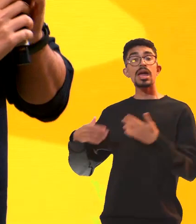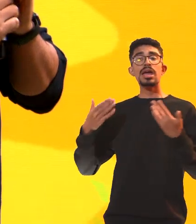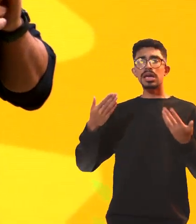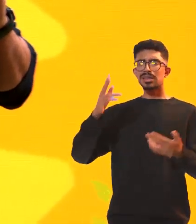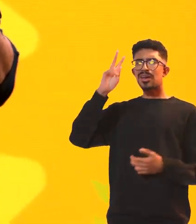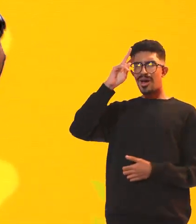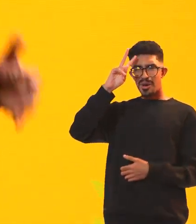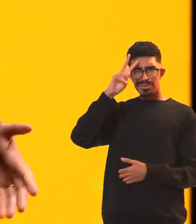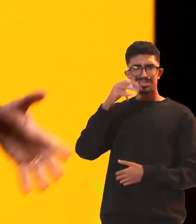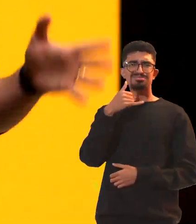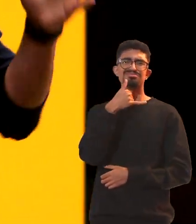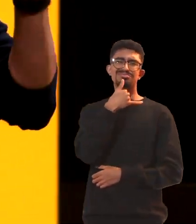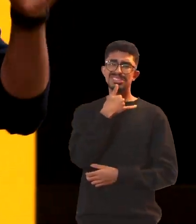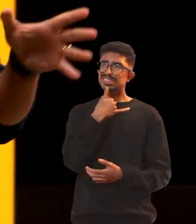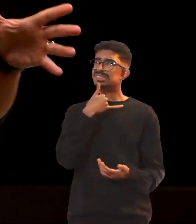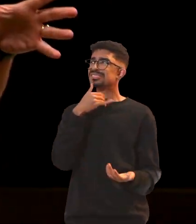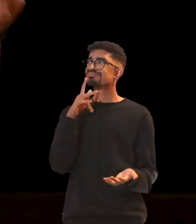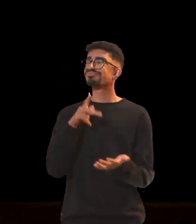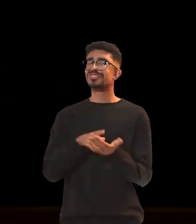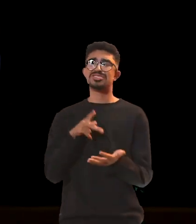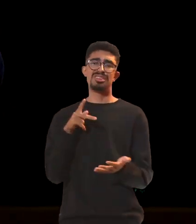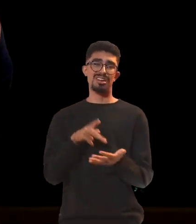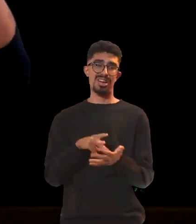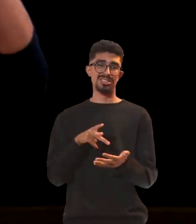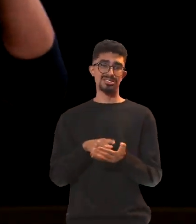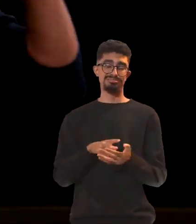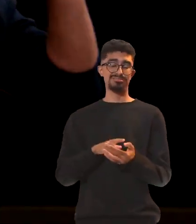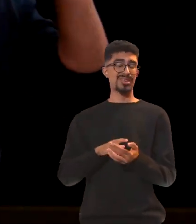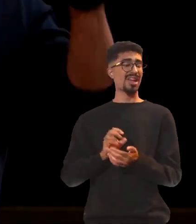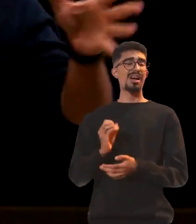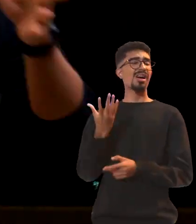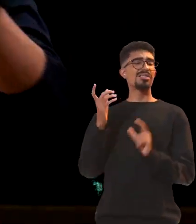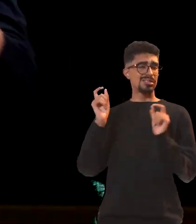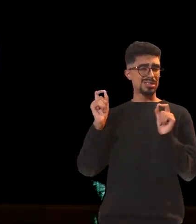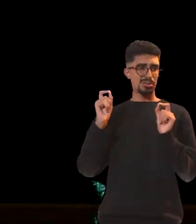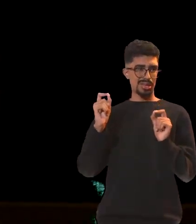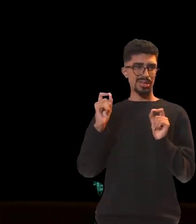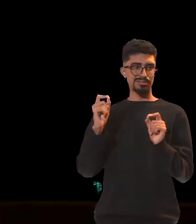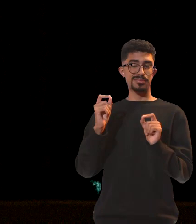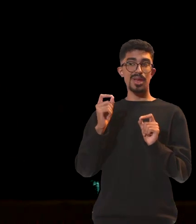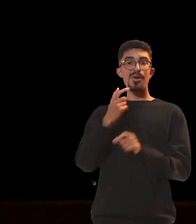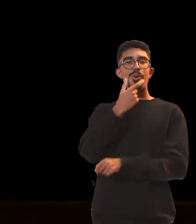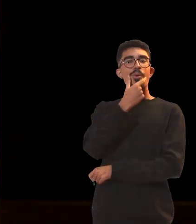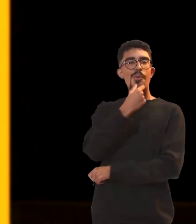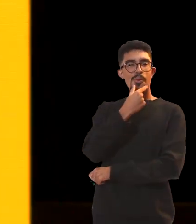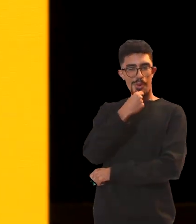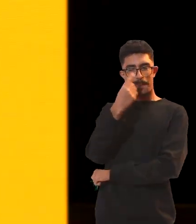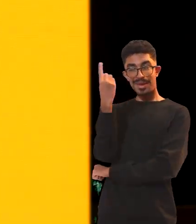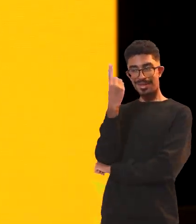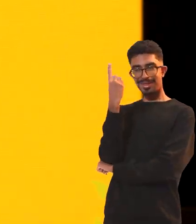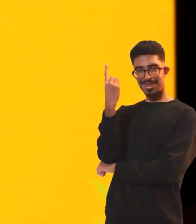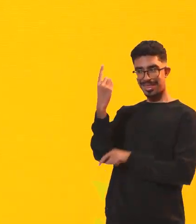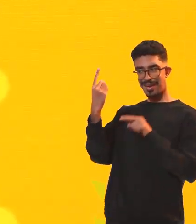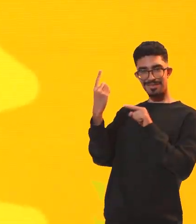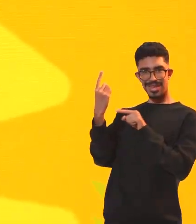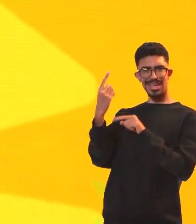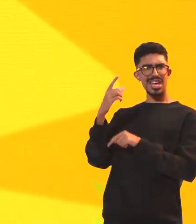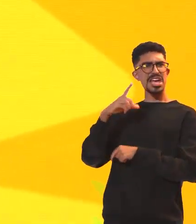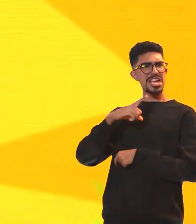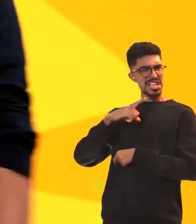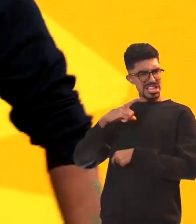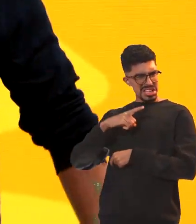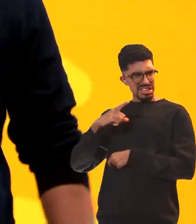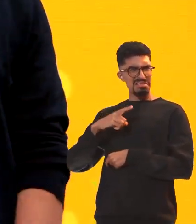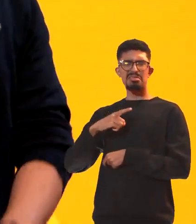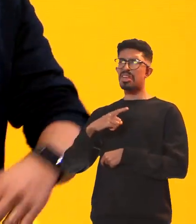momento. Mas é a história de um erro na vida de um homem que teve muitos acertos. Quando a gente ouve